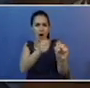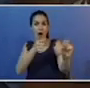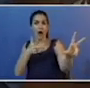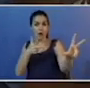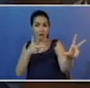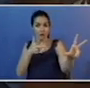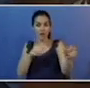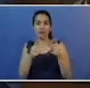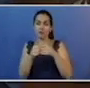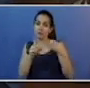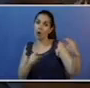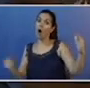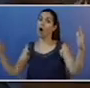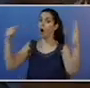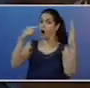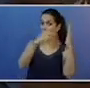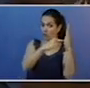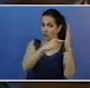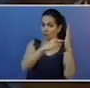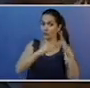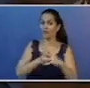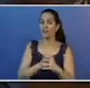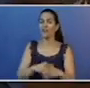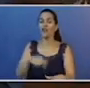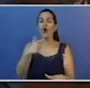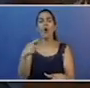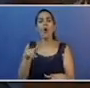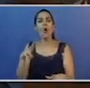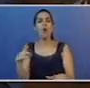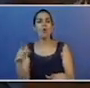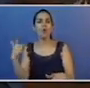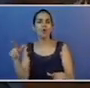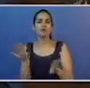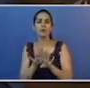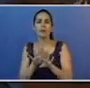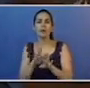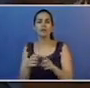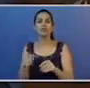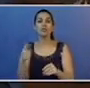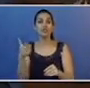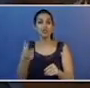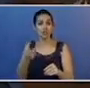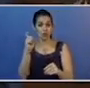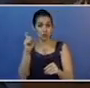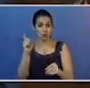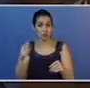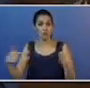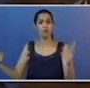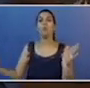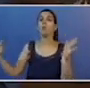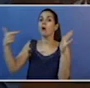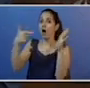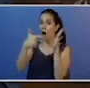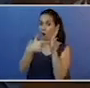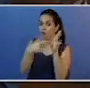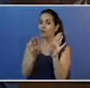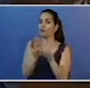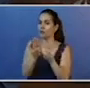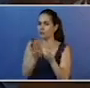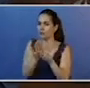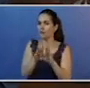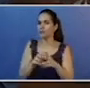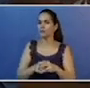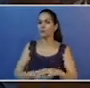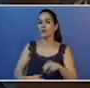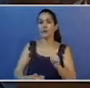tem que acertar dentro do alvo o mais próximo possível, ou o tiro ao alvo, que são alvos já em movimento, né? Alvos que são lançados, ou alvos onde o